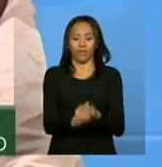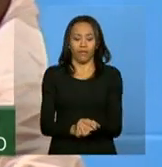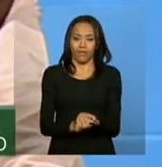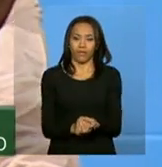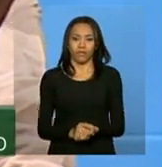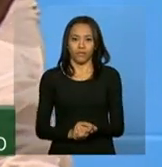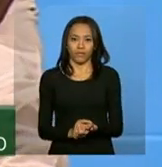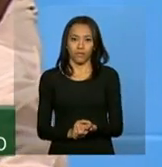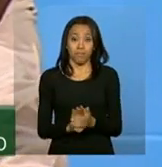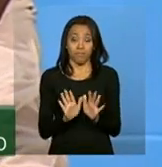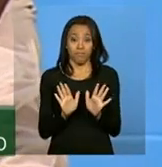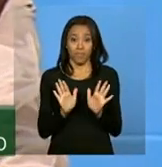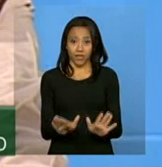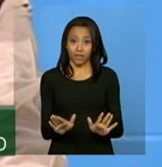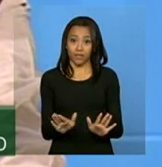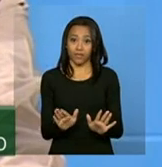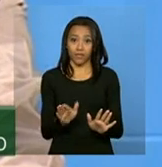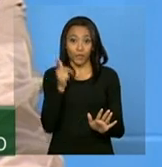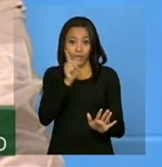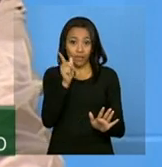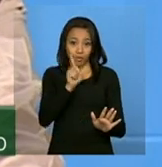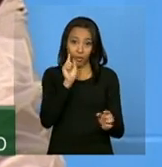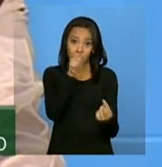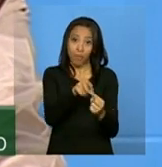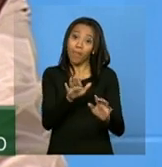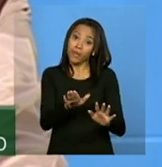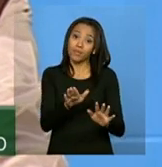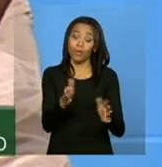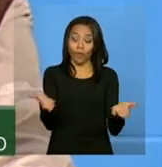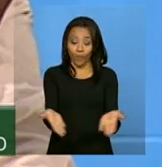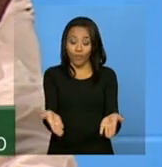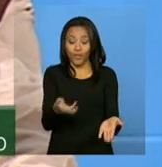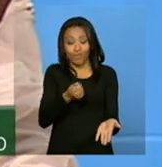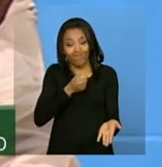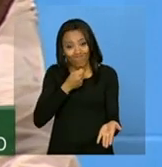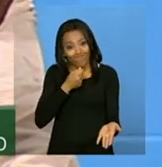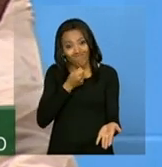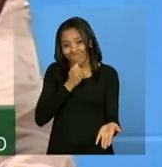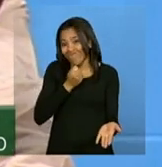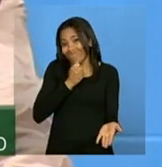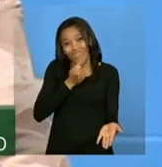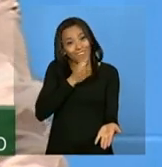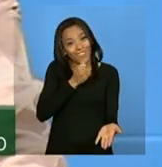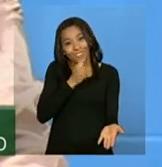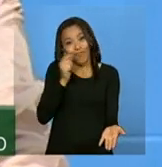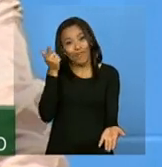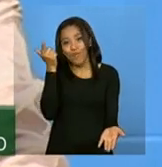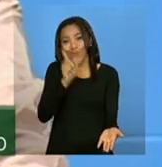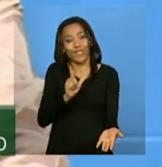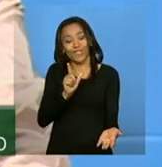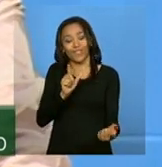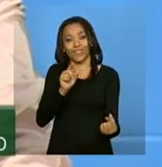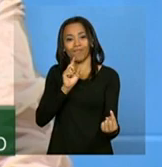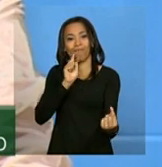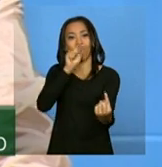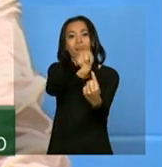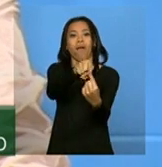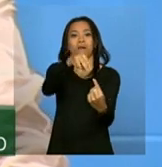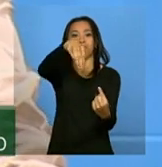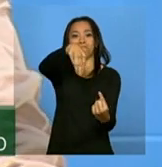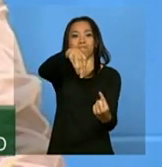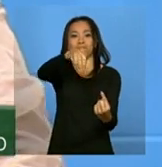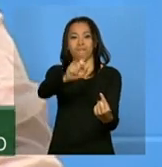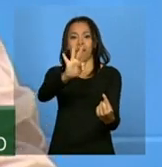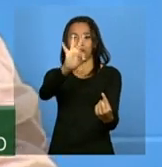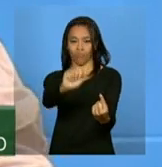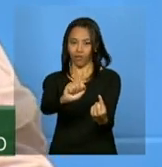de desenvolvimento, mas infelizmente indica-se agora que não, que nós não vamos atingir essa meta e que